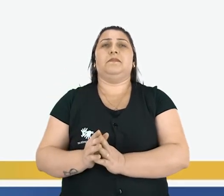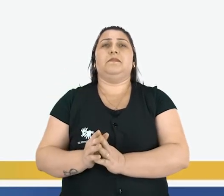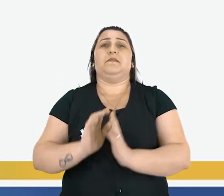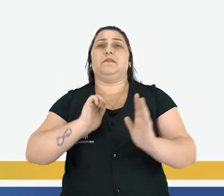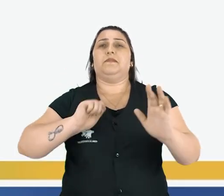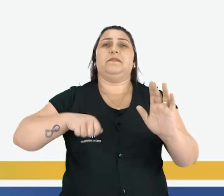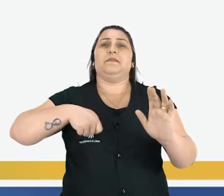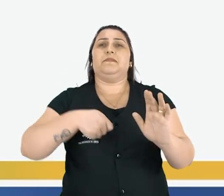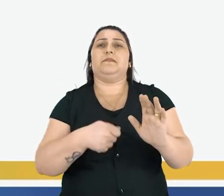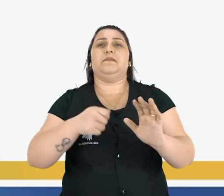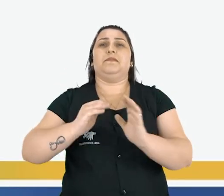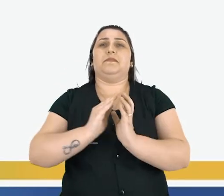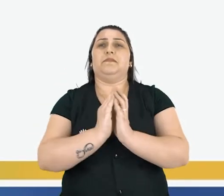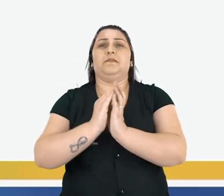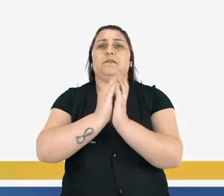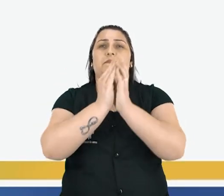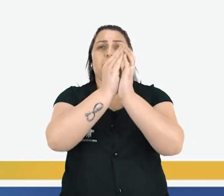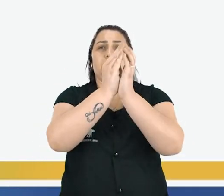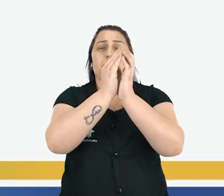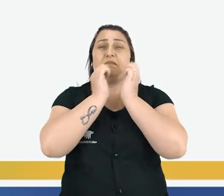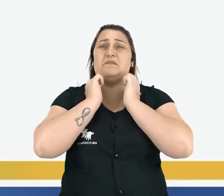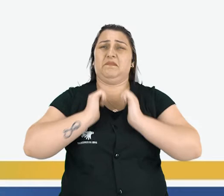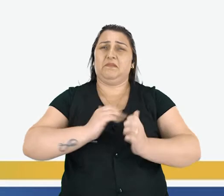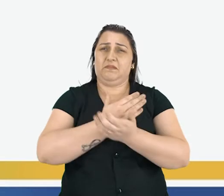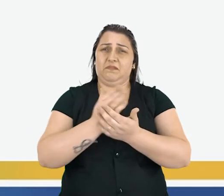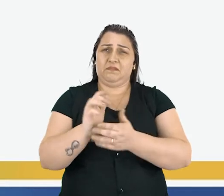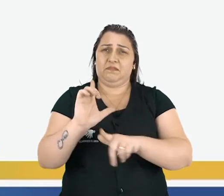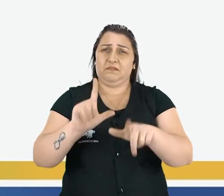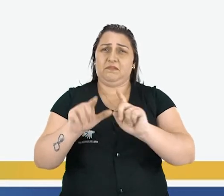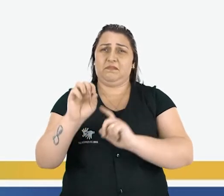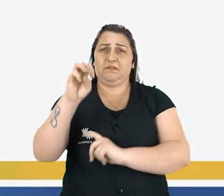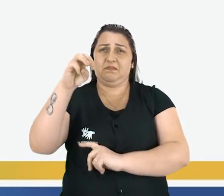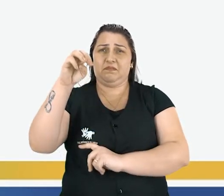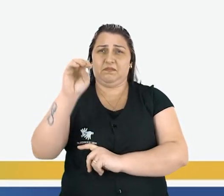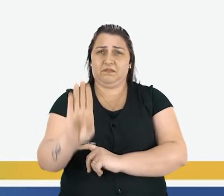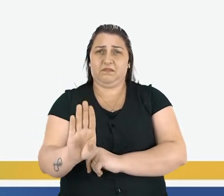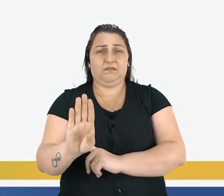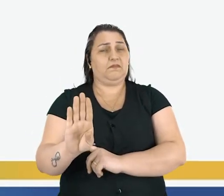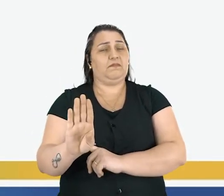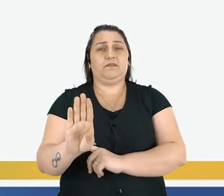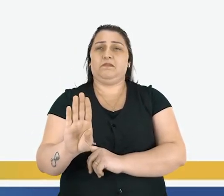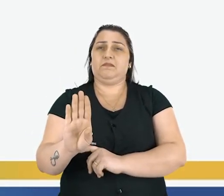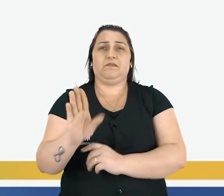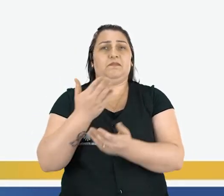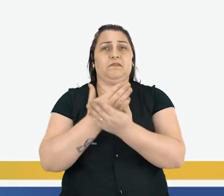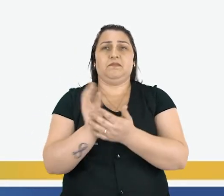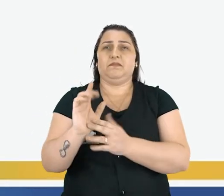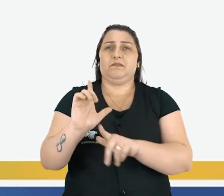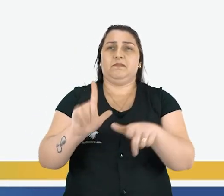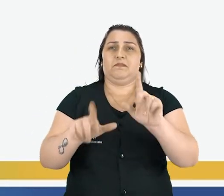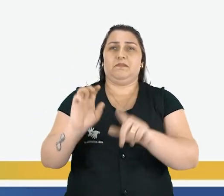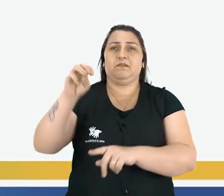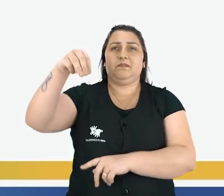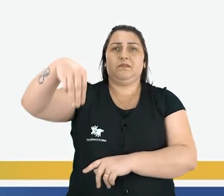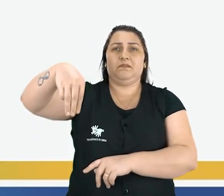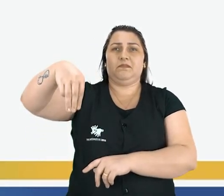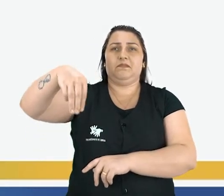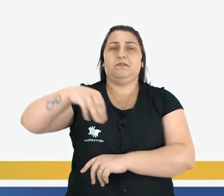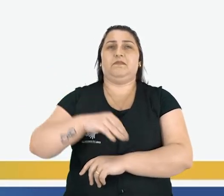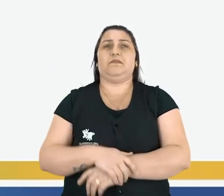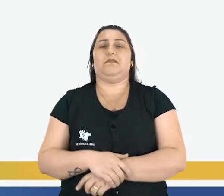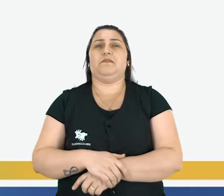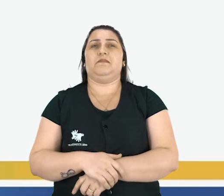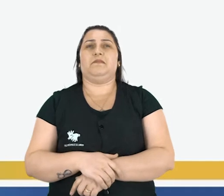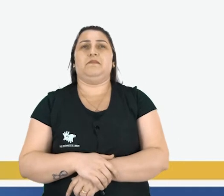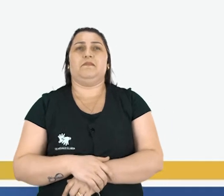as mochilas começa com a letra B mochila e essa palavra começa com a